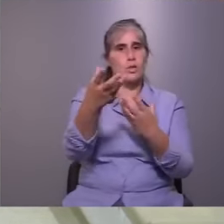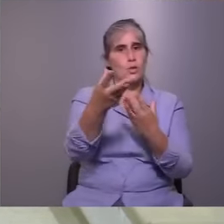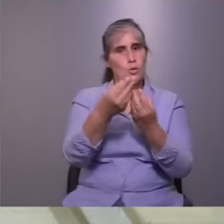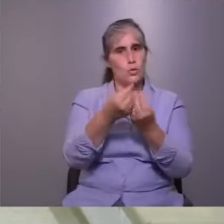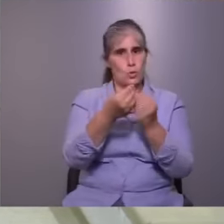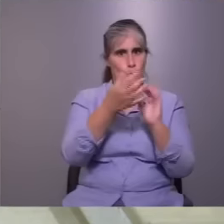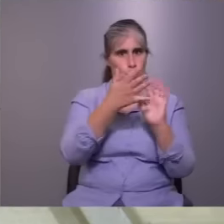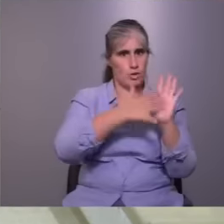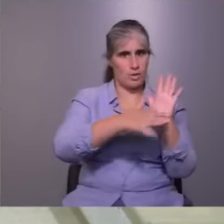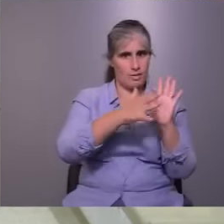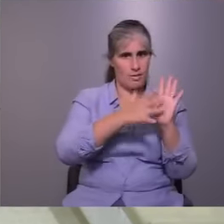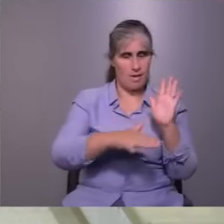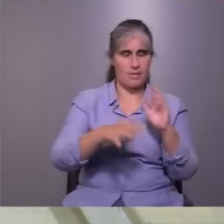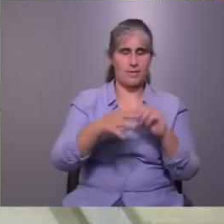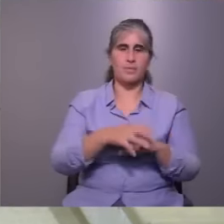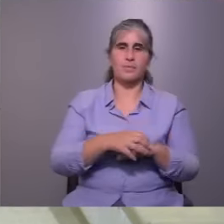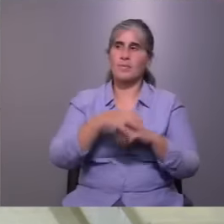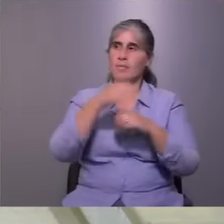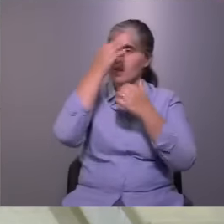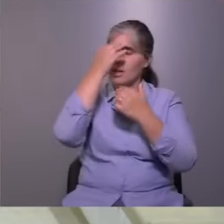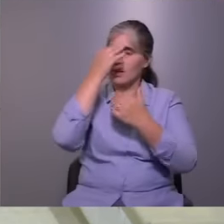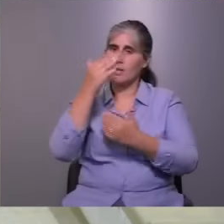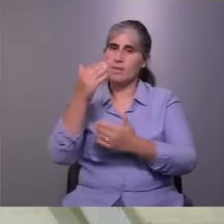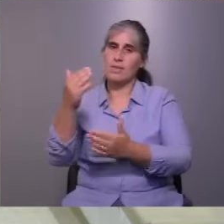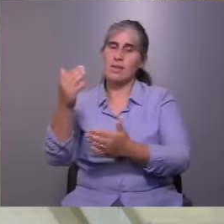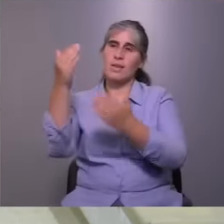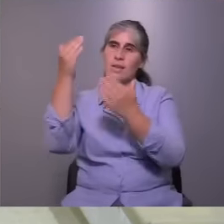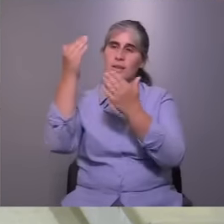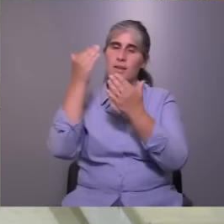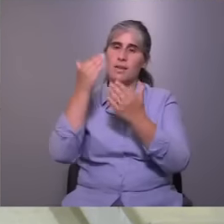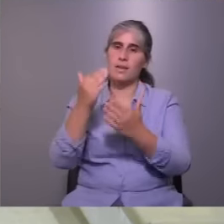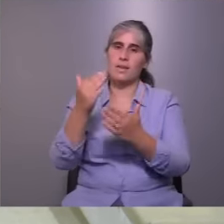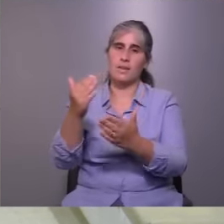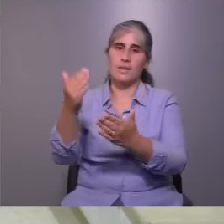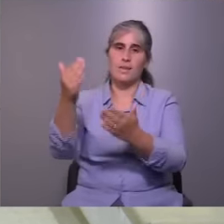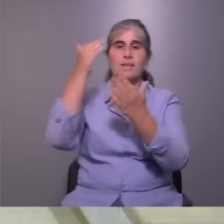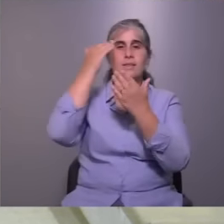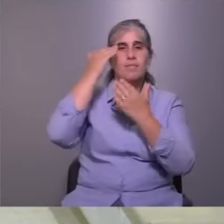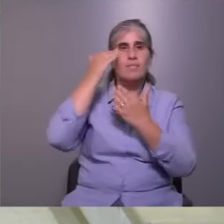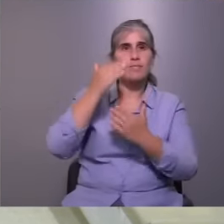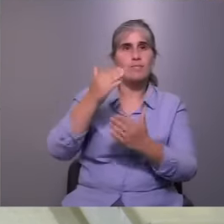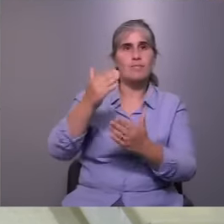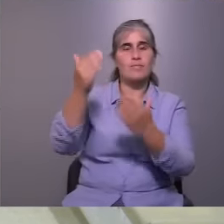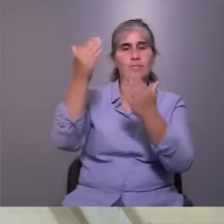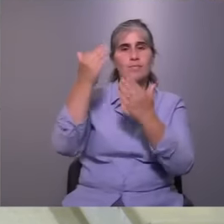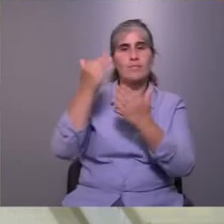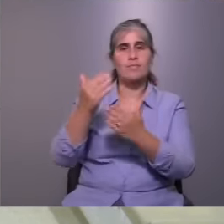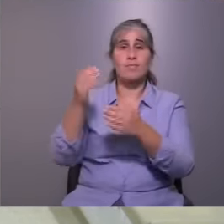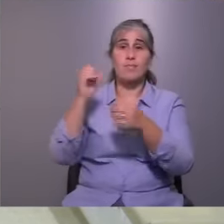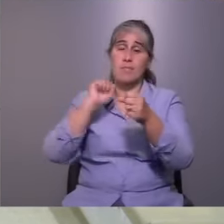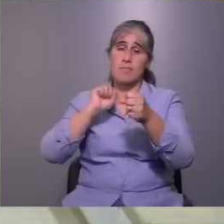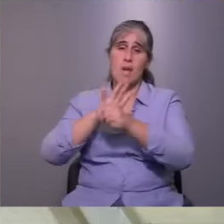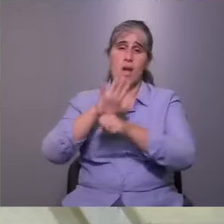nossa navegação. Cantamos uma última vez: salve a estrela do mar. Cantamos todos.